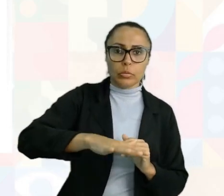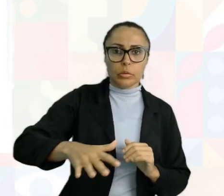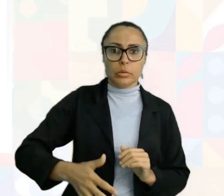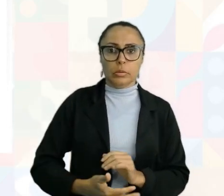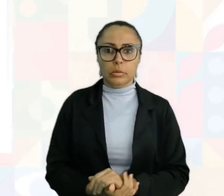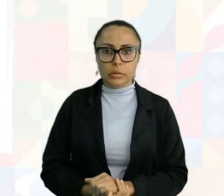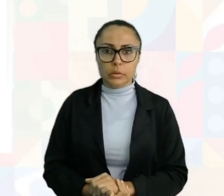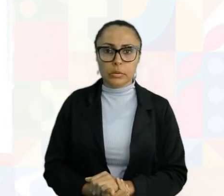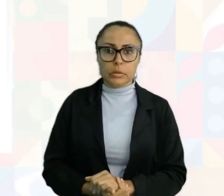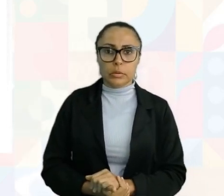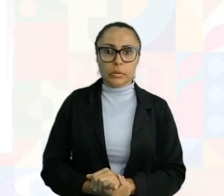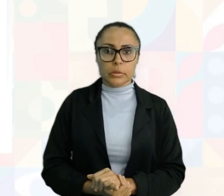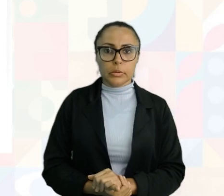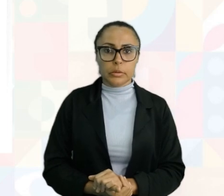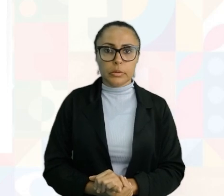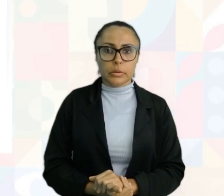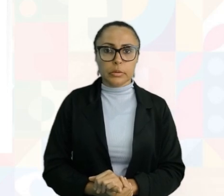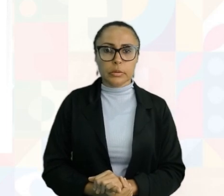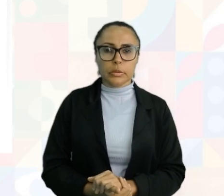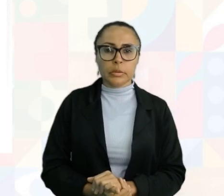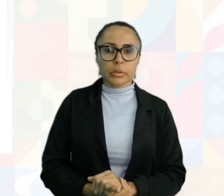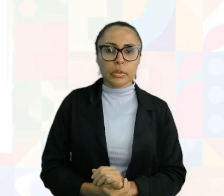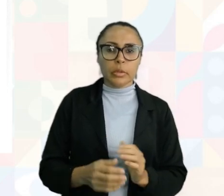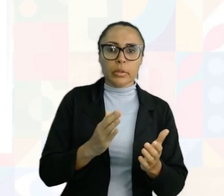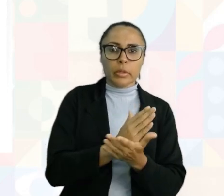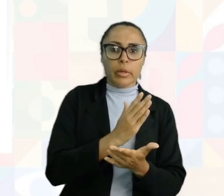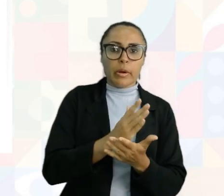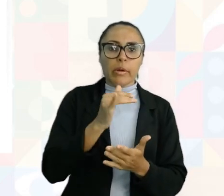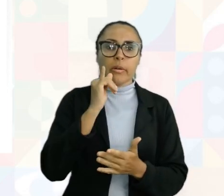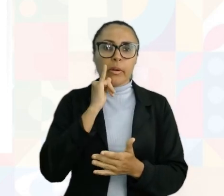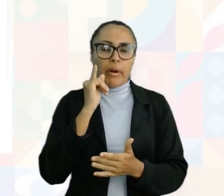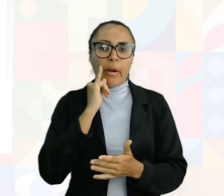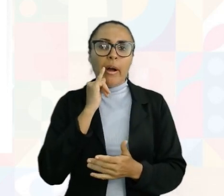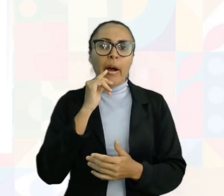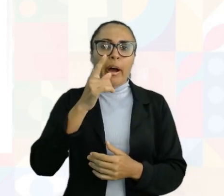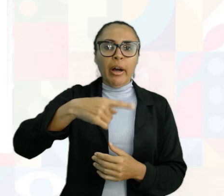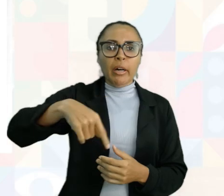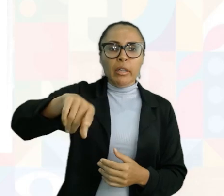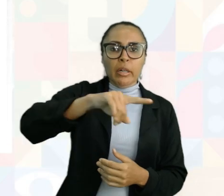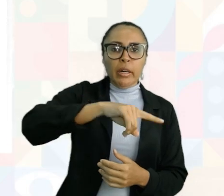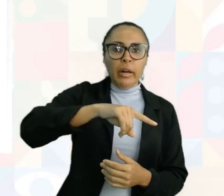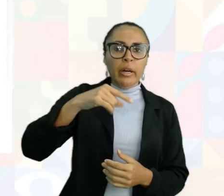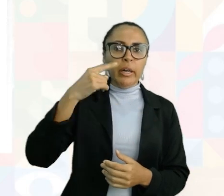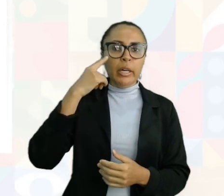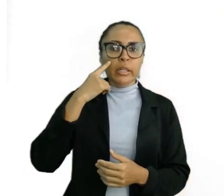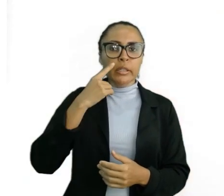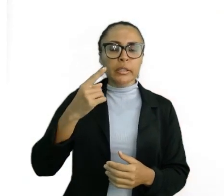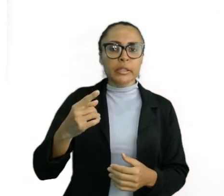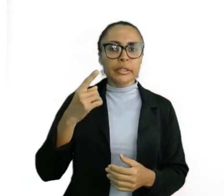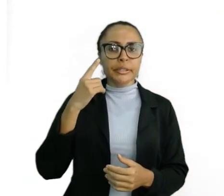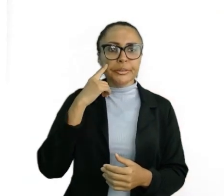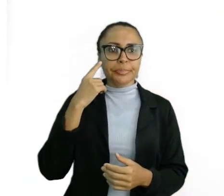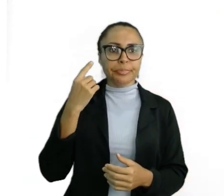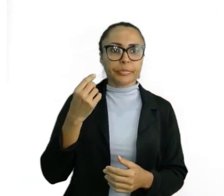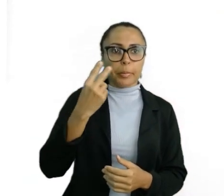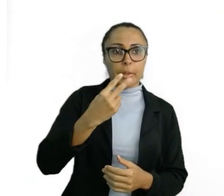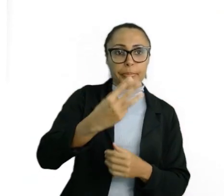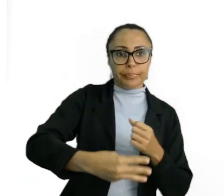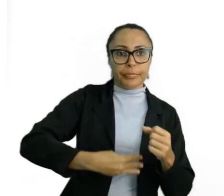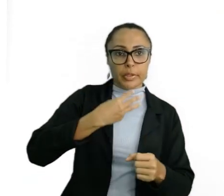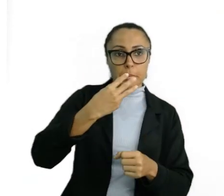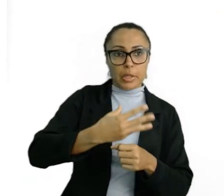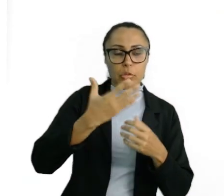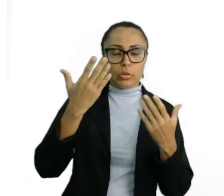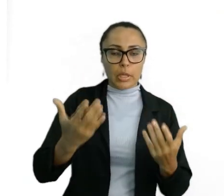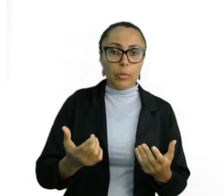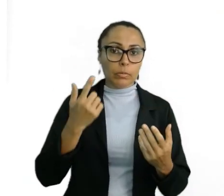que é bidimensional. Ali a gente tem alguns exemplos de vistas, né, de figuras bi- e tridimensionais, né,